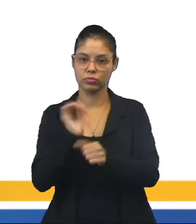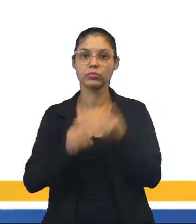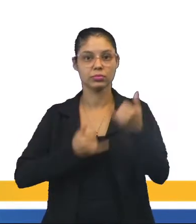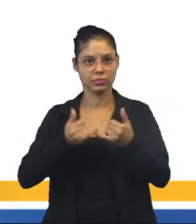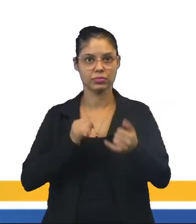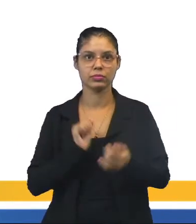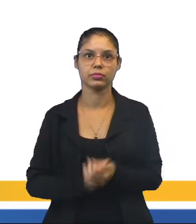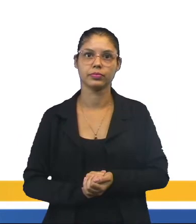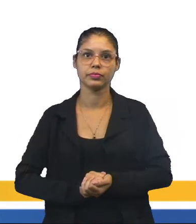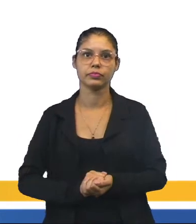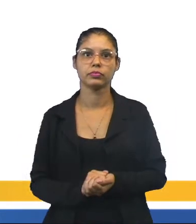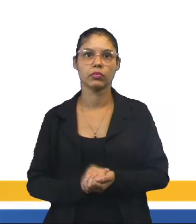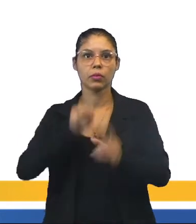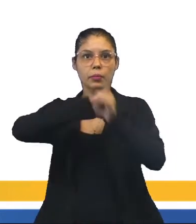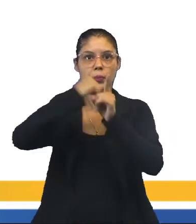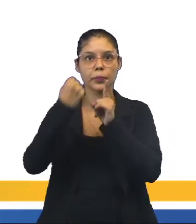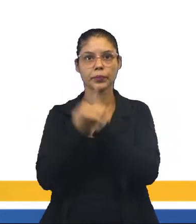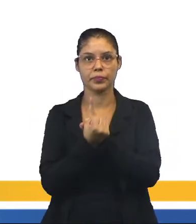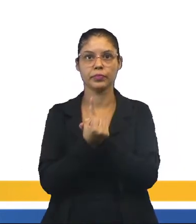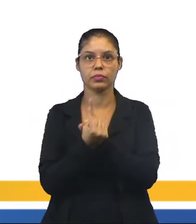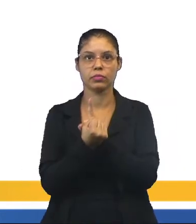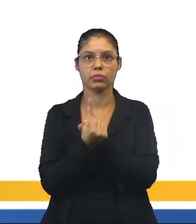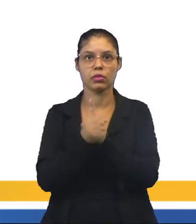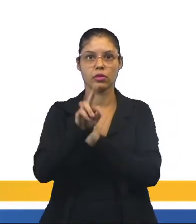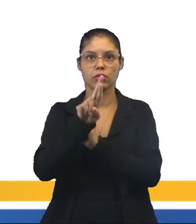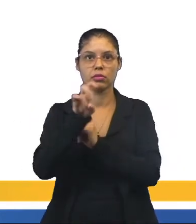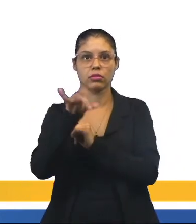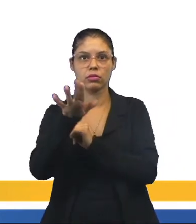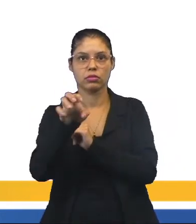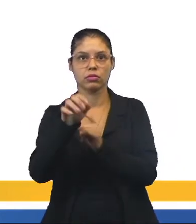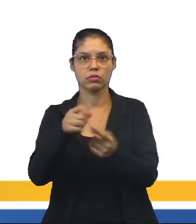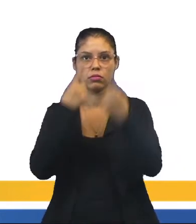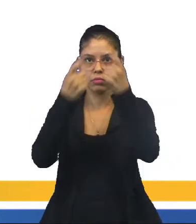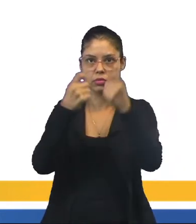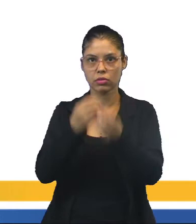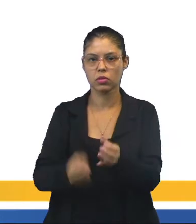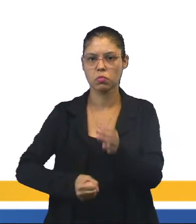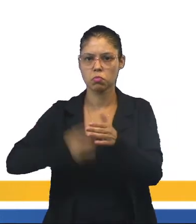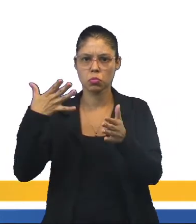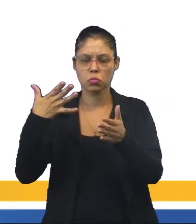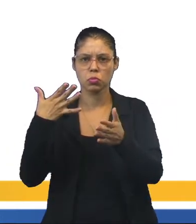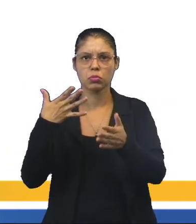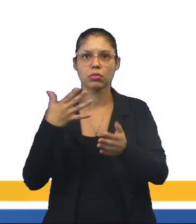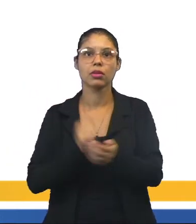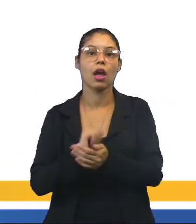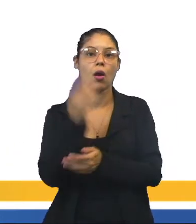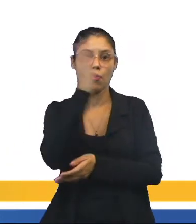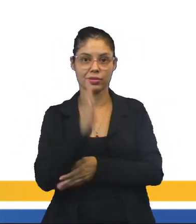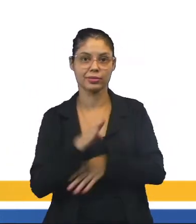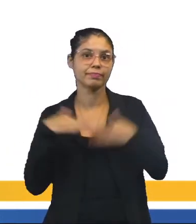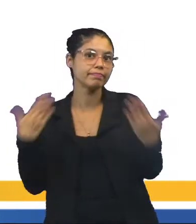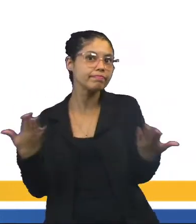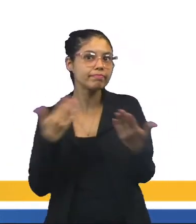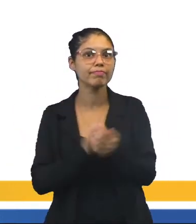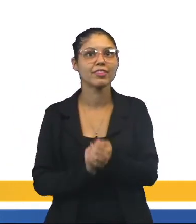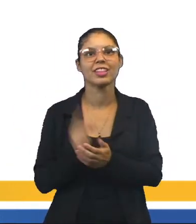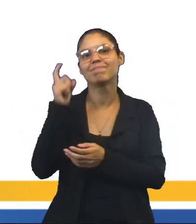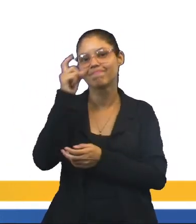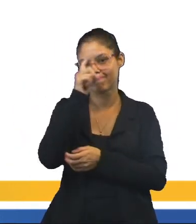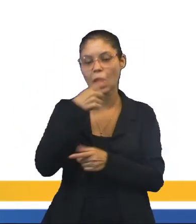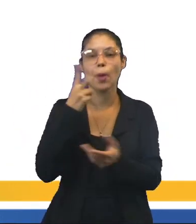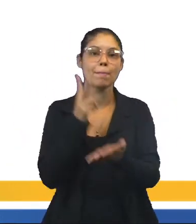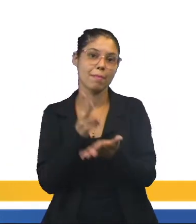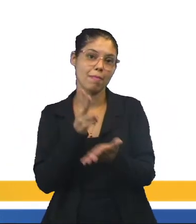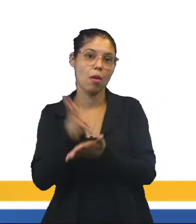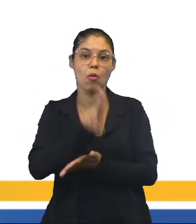Uma sociedade tolerante à violência, como a brasileira, em que há muita impunidade, é um complicador. Mesmo sem